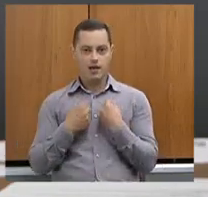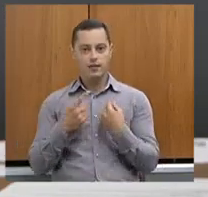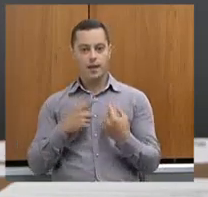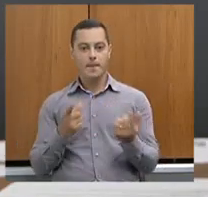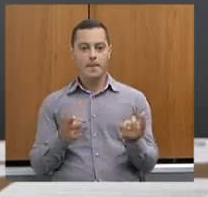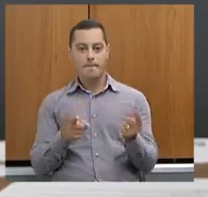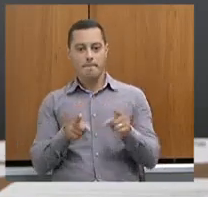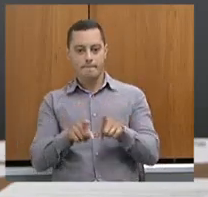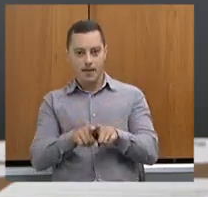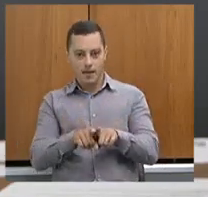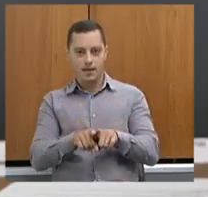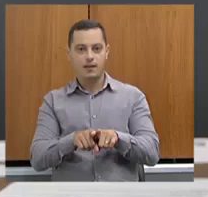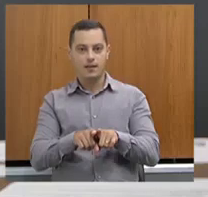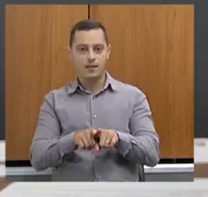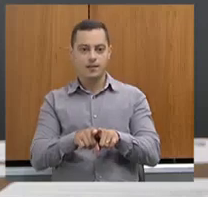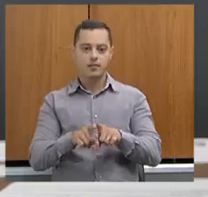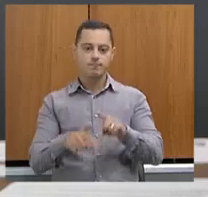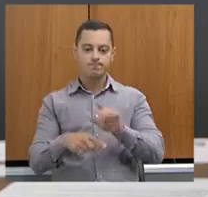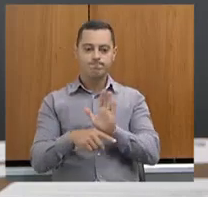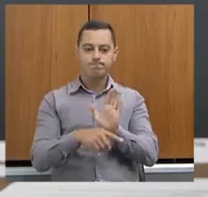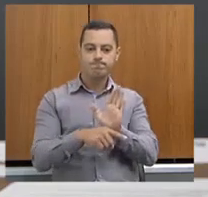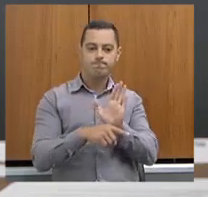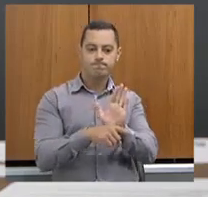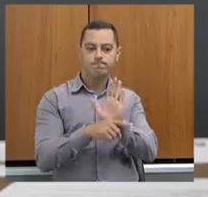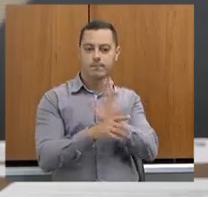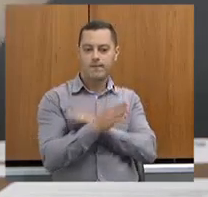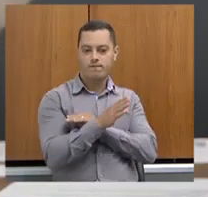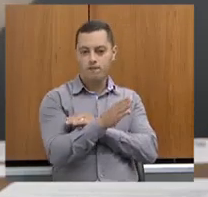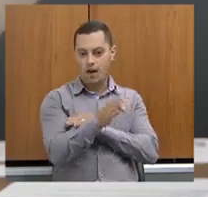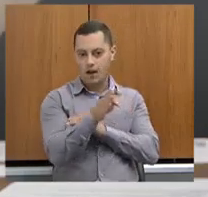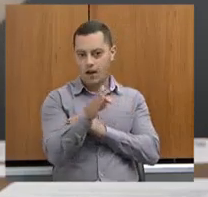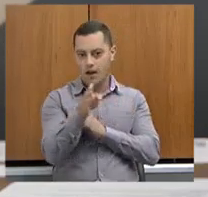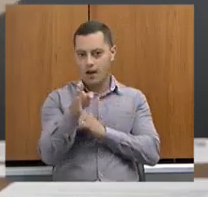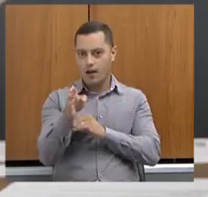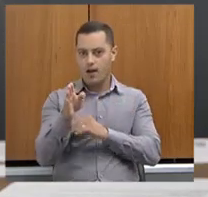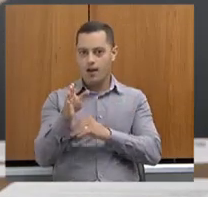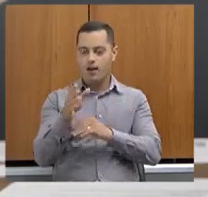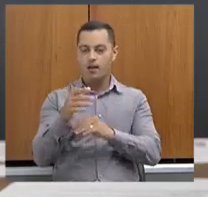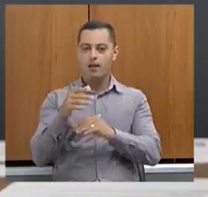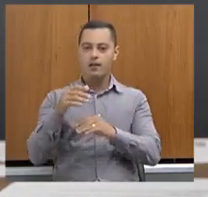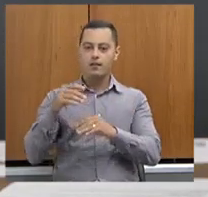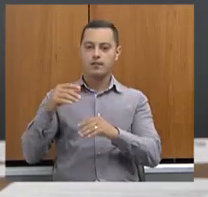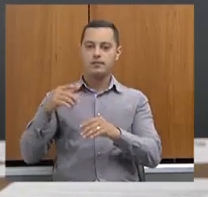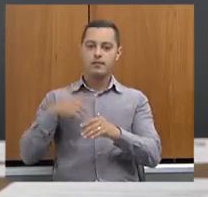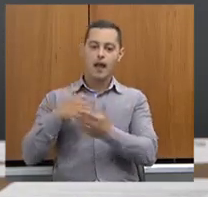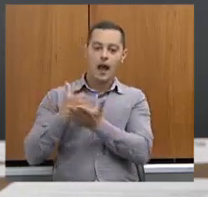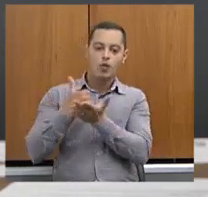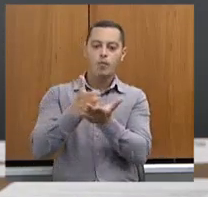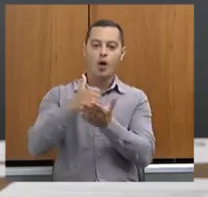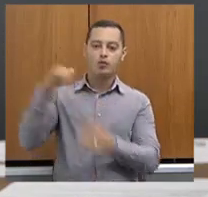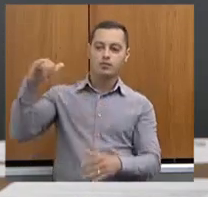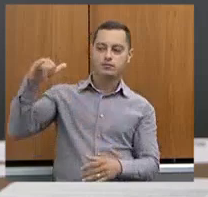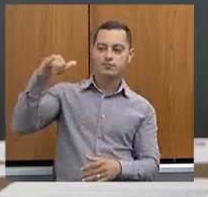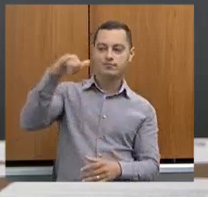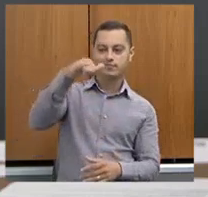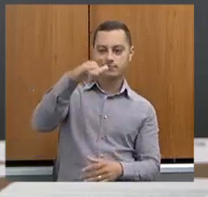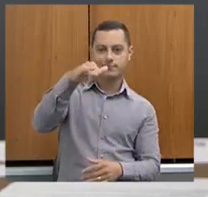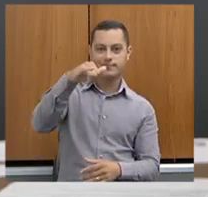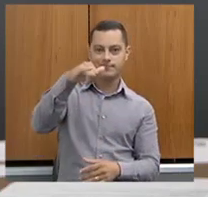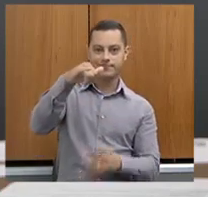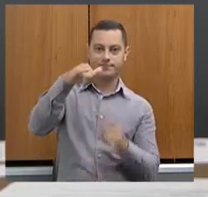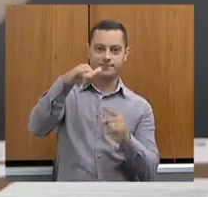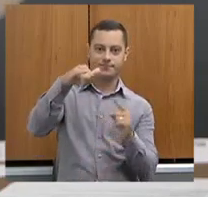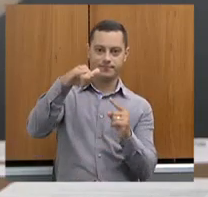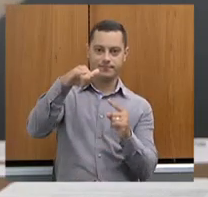o serviço avançado de suporte de suporte aéreo avançado de vida essas